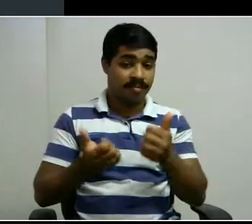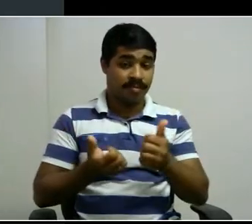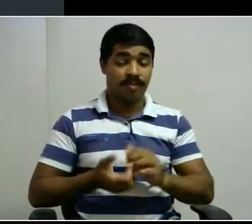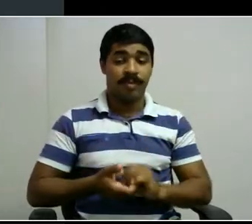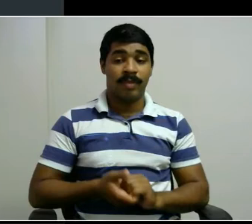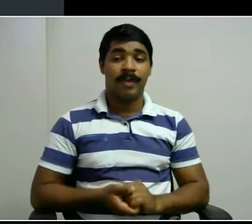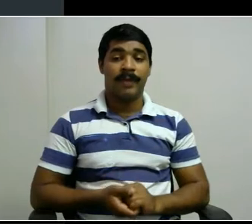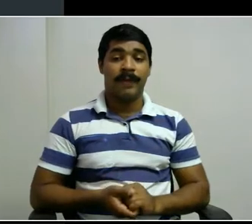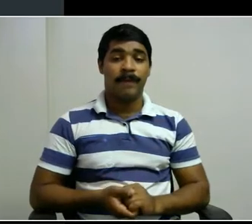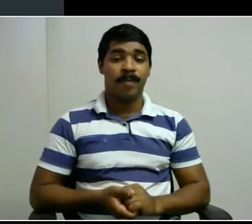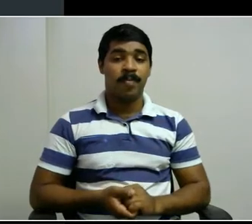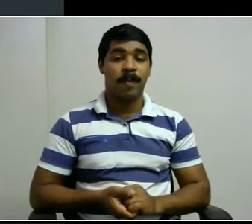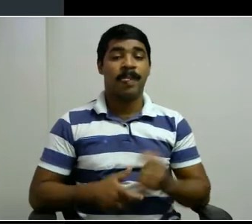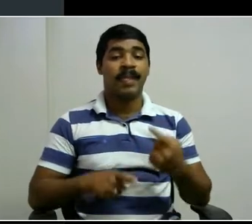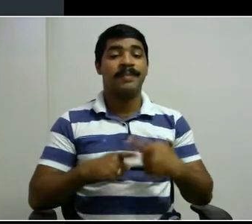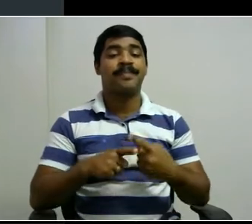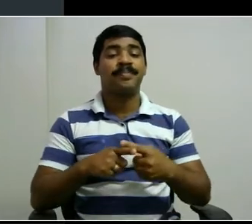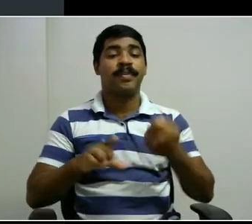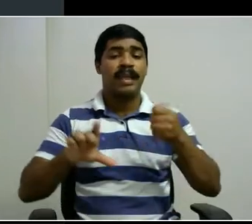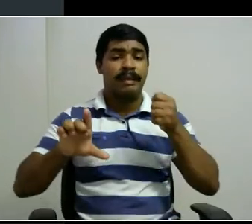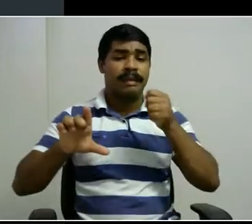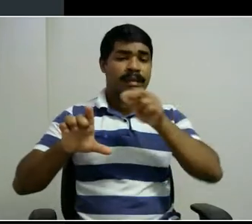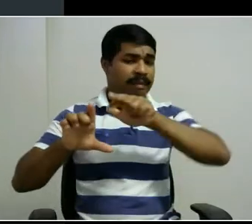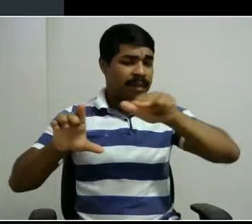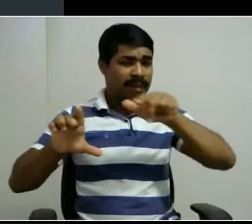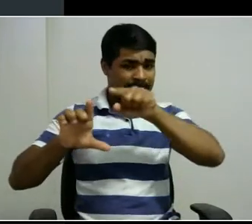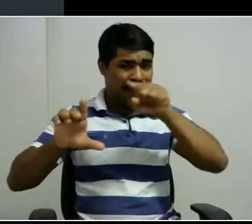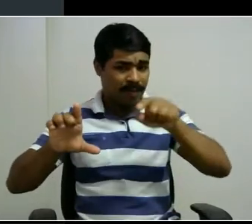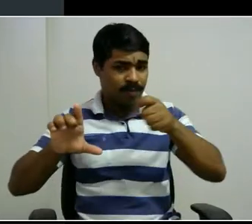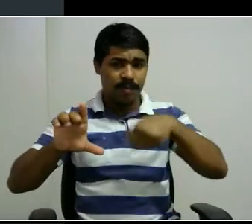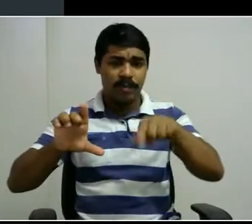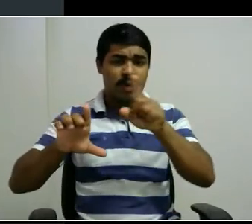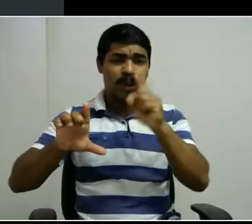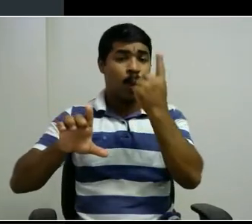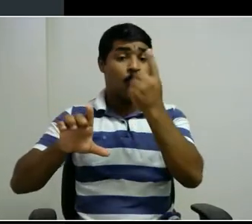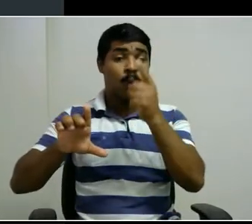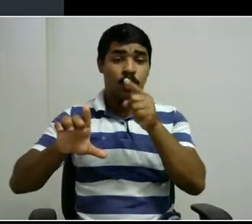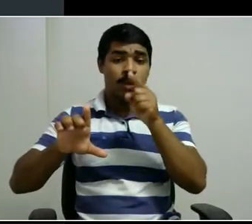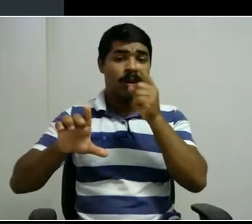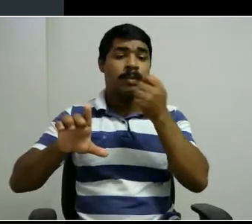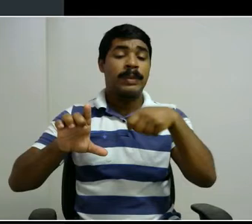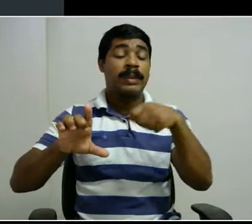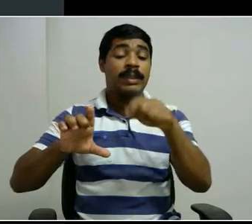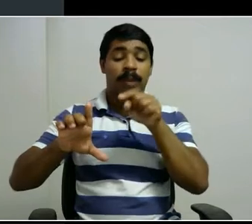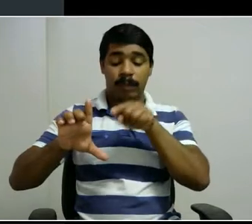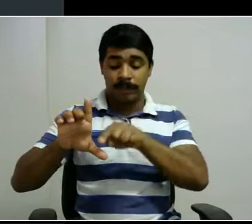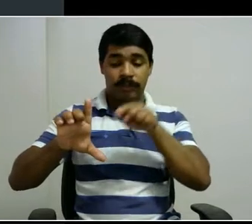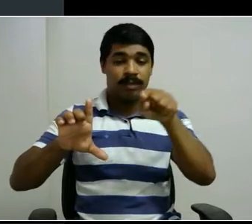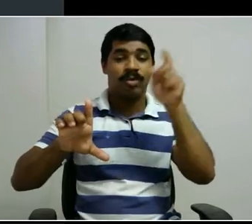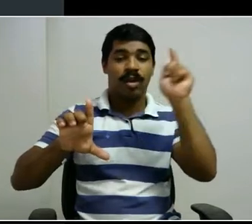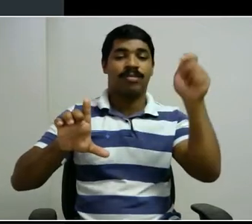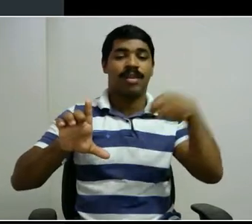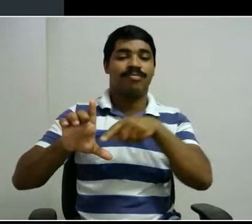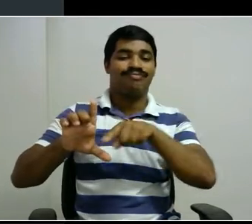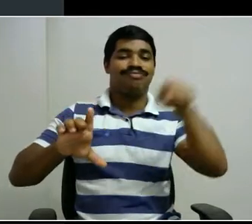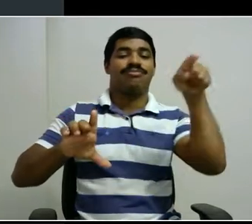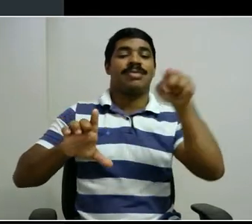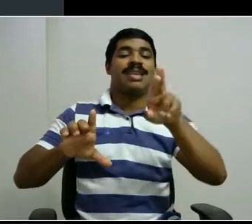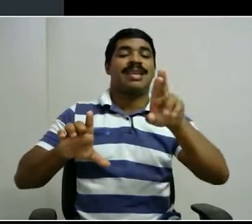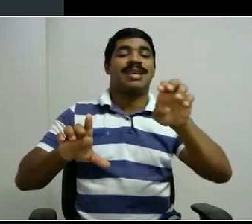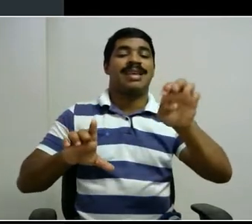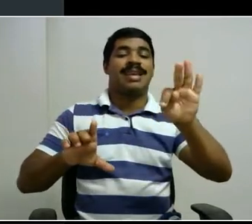determinar uma reta, você só precisa de dois pontos. Os dois pontos no plano determinam uma única reta. Então, bora ver como é que ficaria isso aqui,